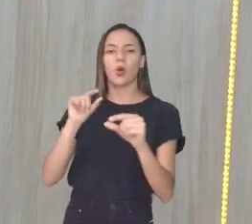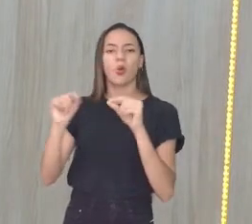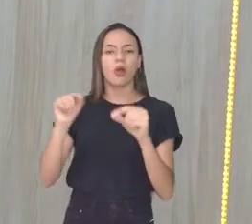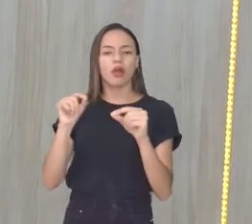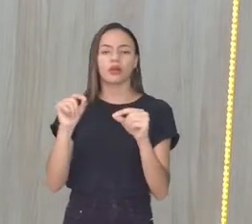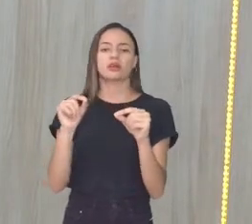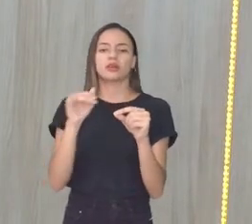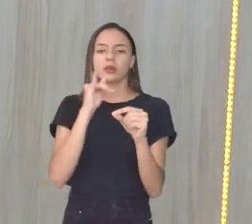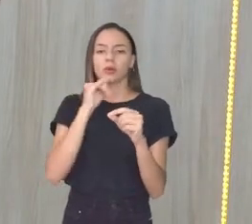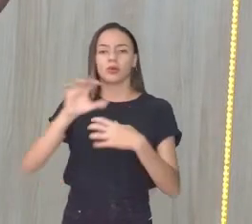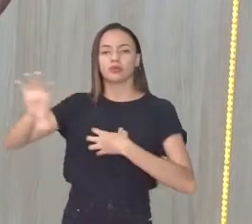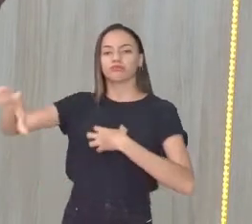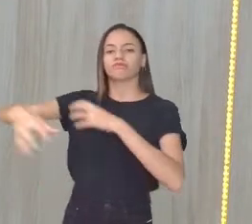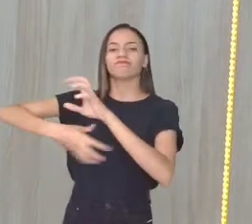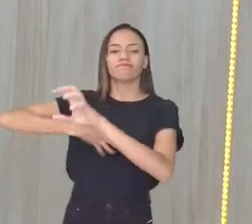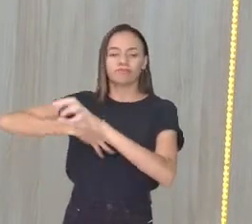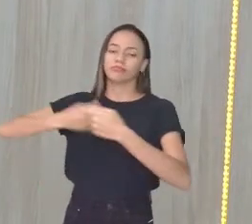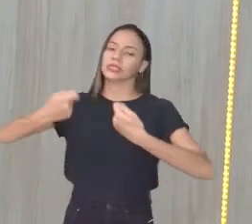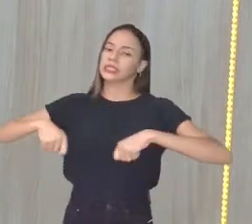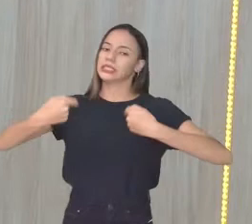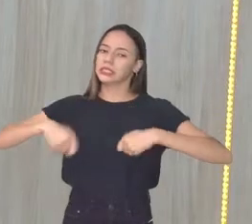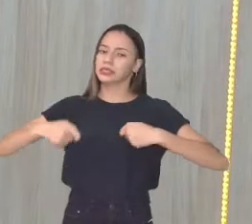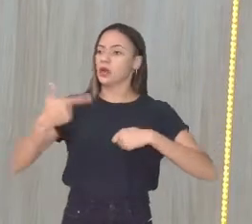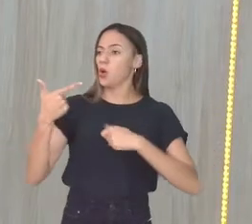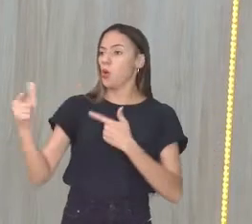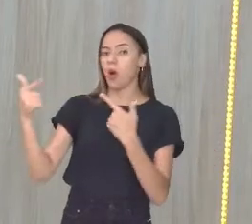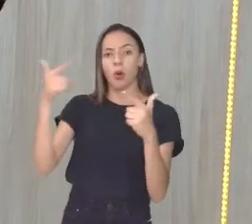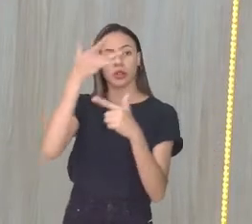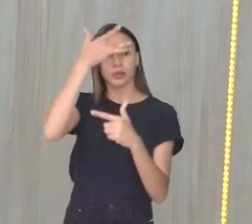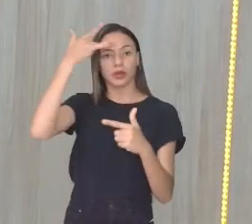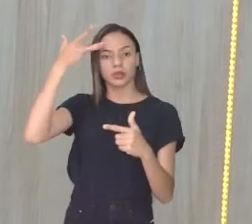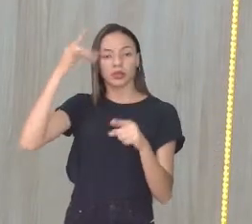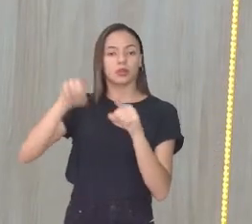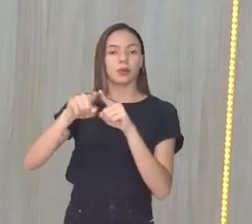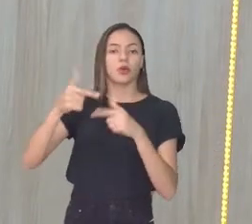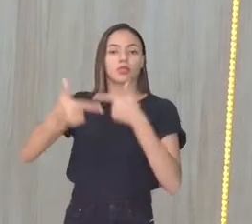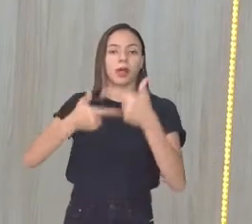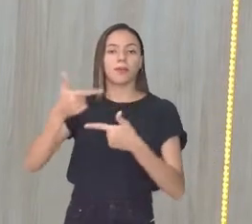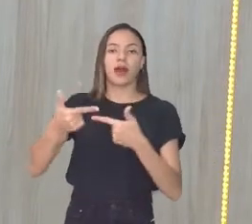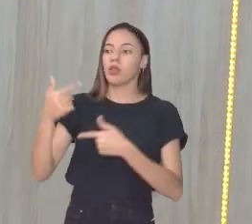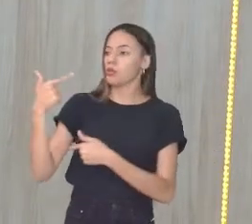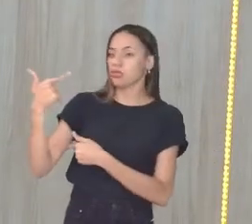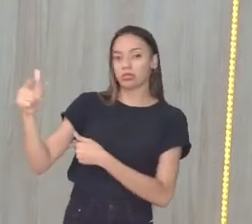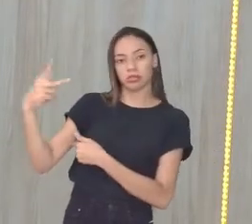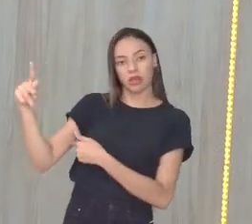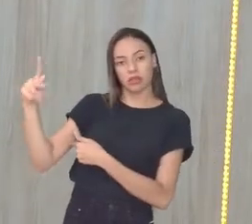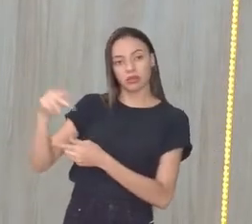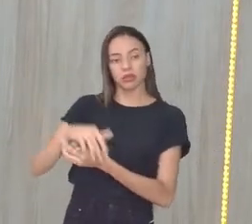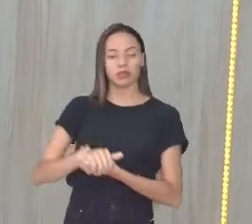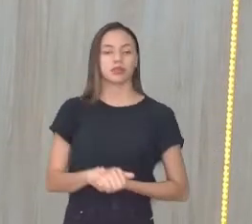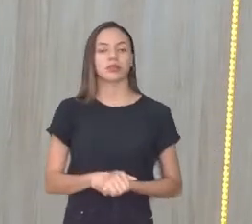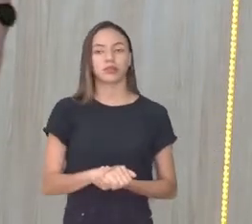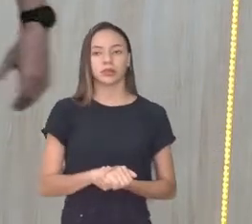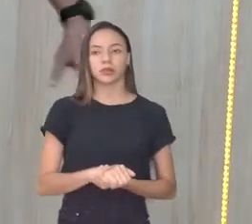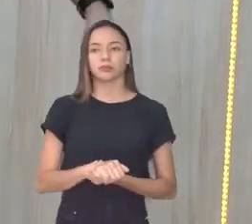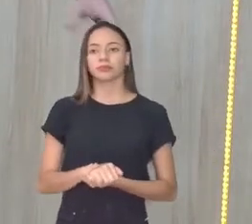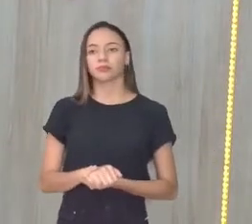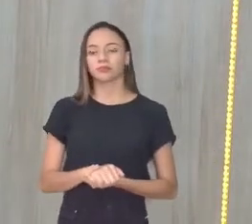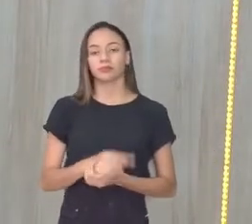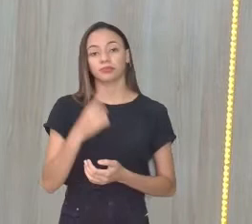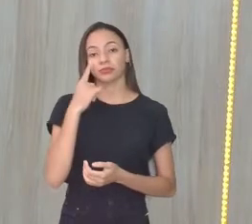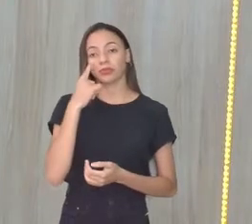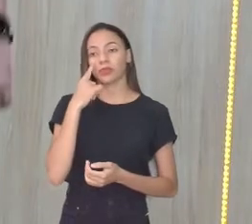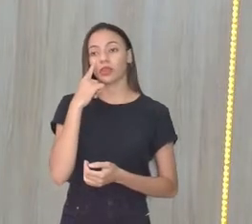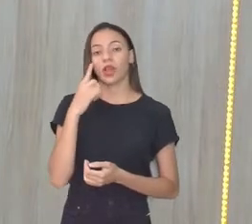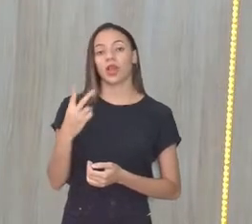Você ter empatia, não é? Com os outros, com a função, com o trabalho, tá? E aí, ó, veja que eu